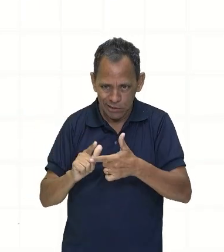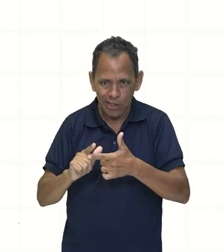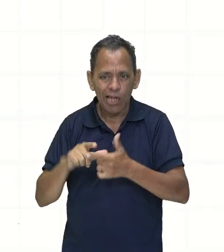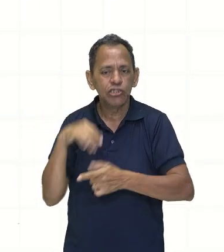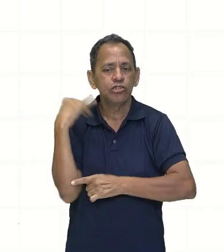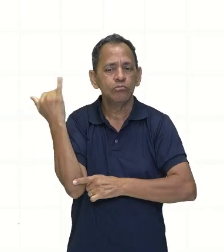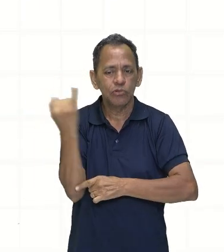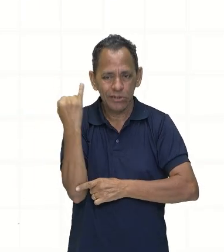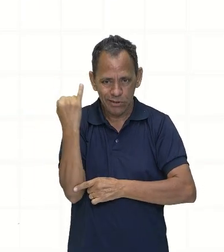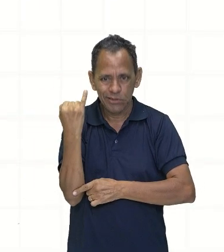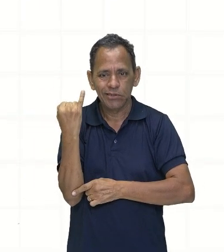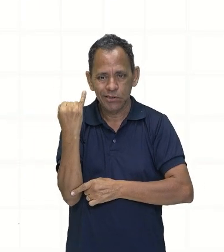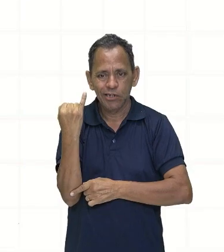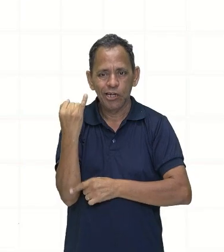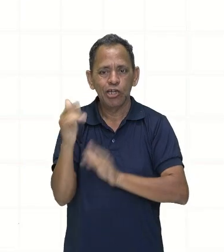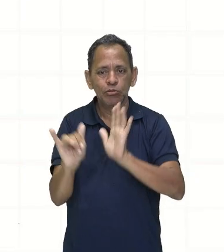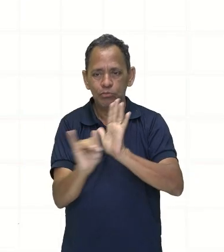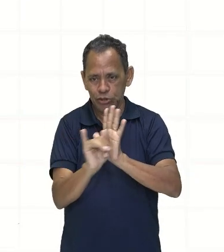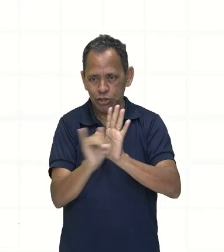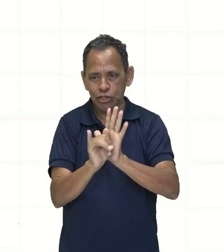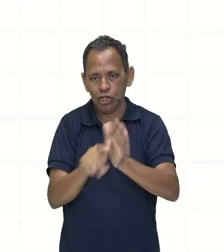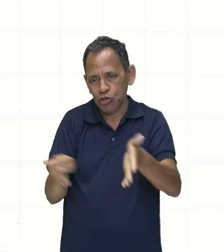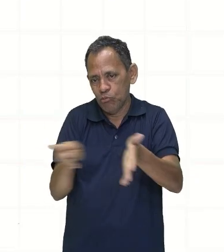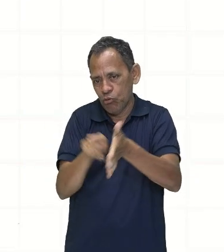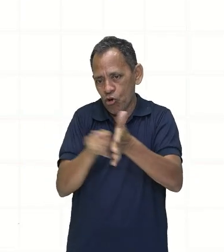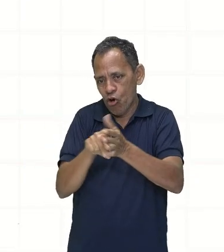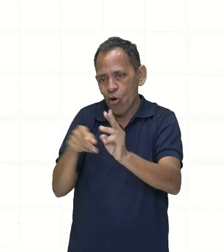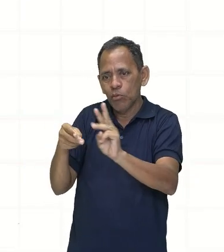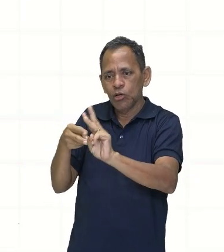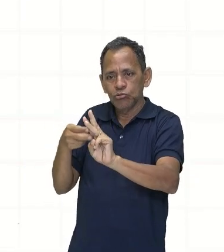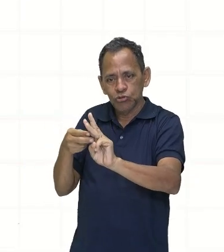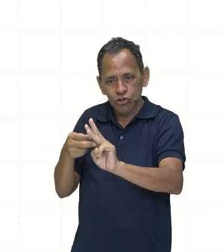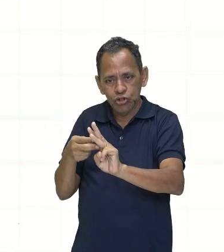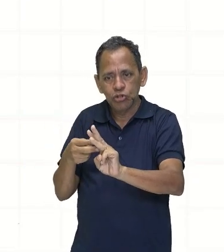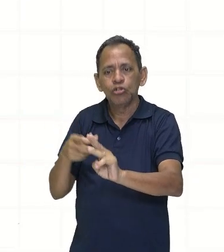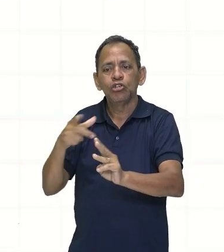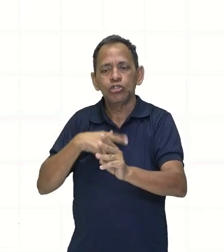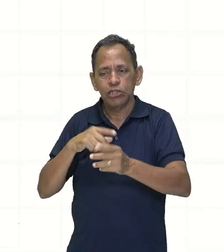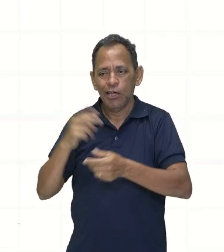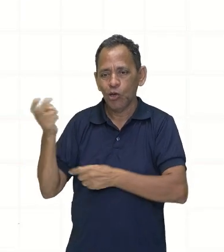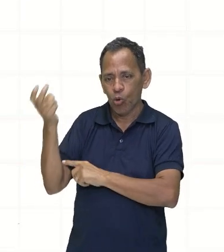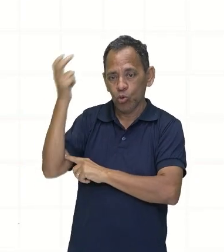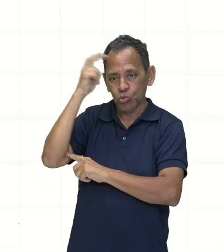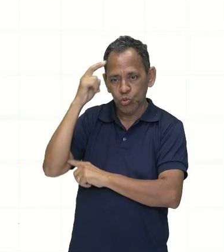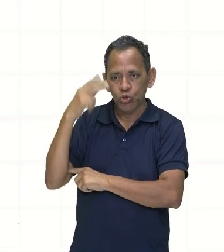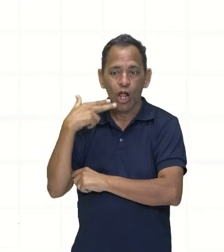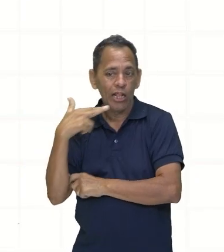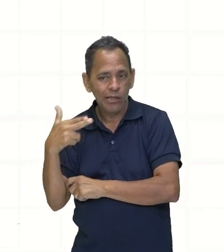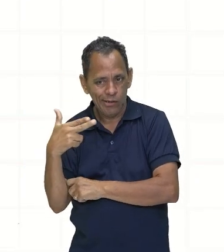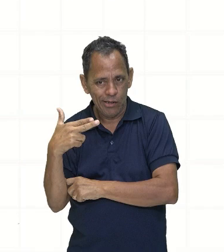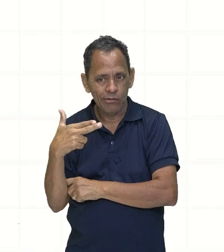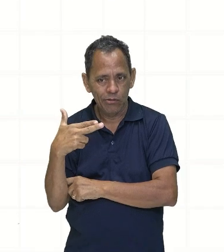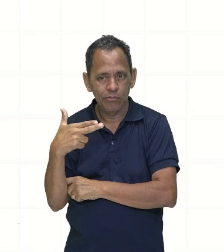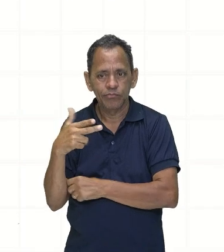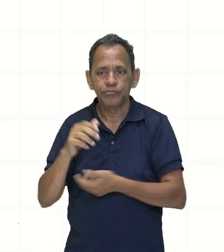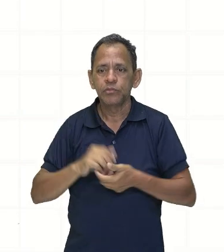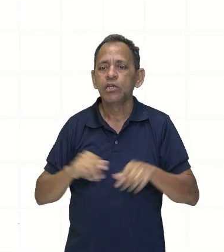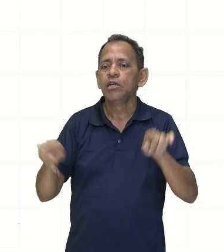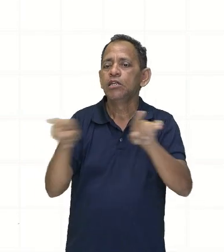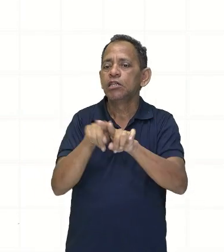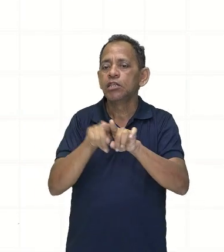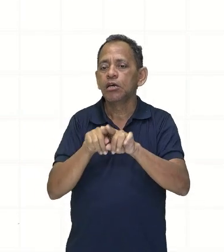aí para essa identidade, onde eles carregam ali a sua cultura, a sua língua e também a